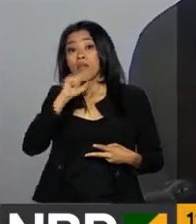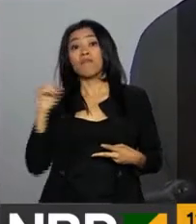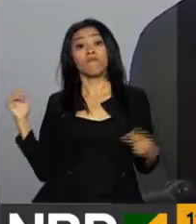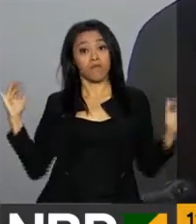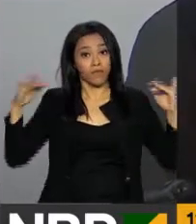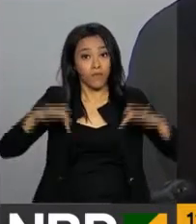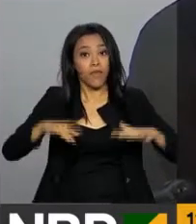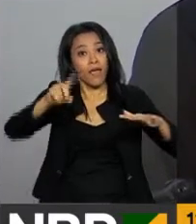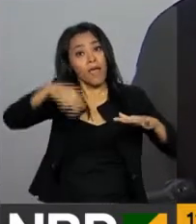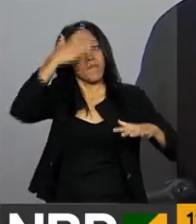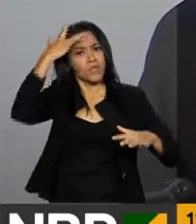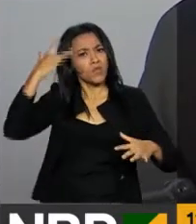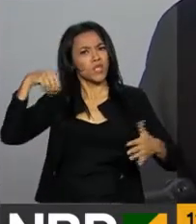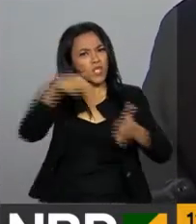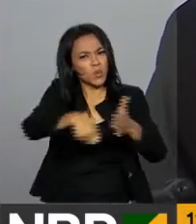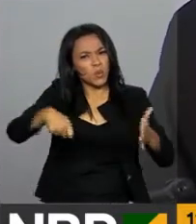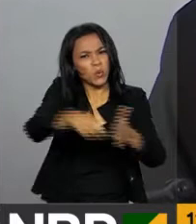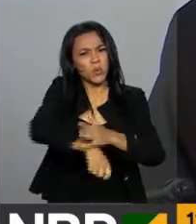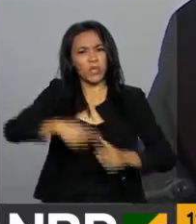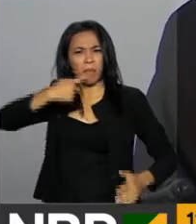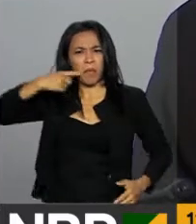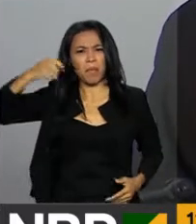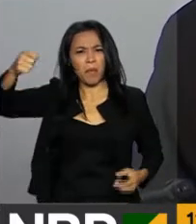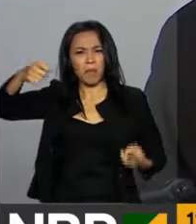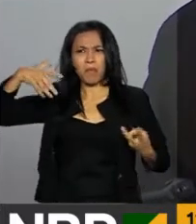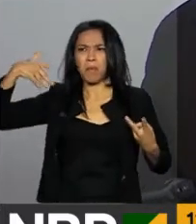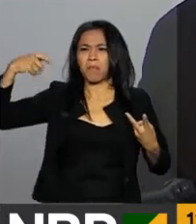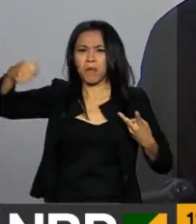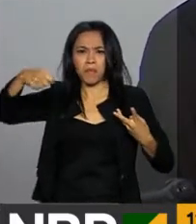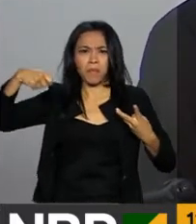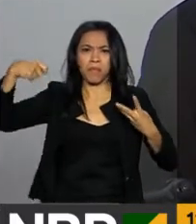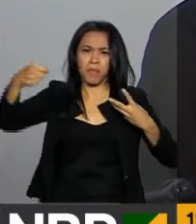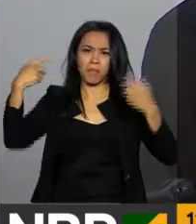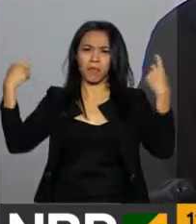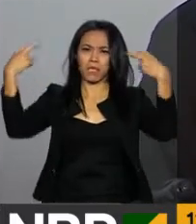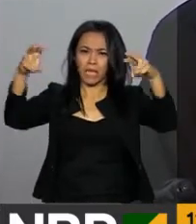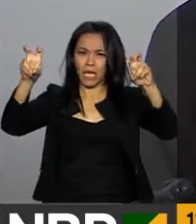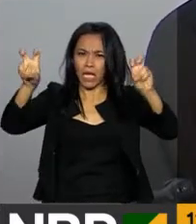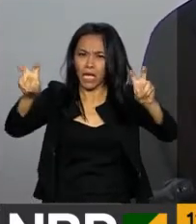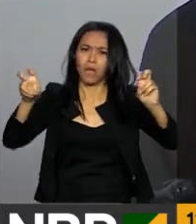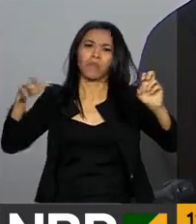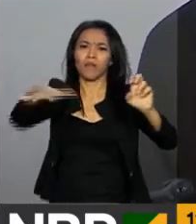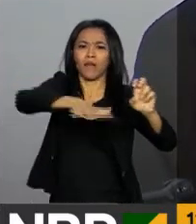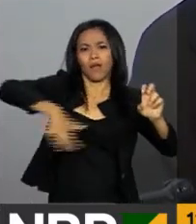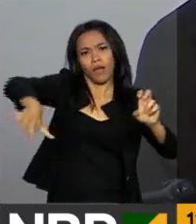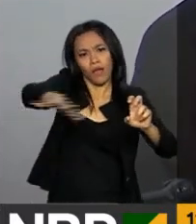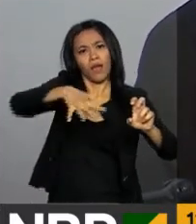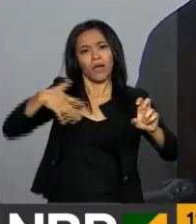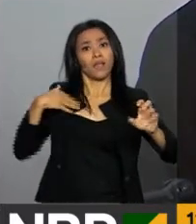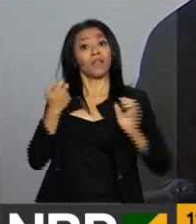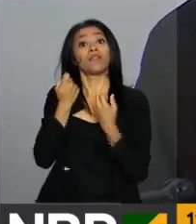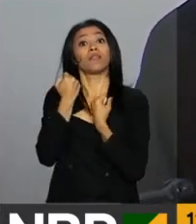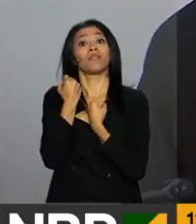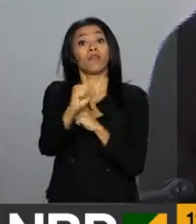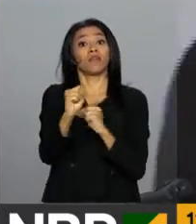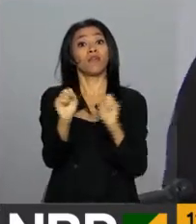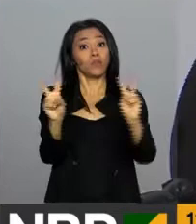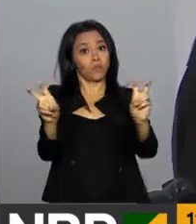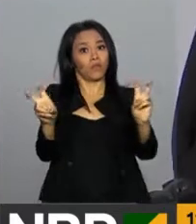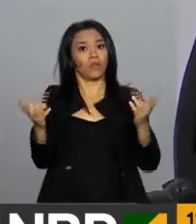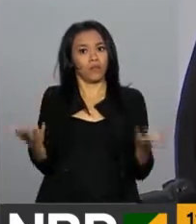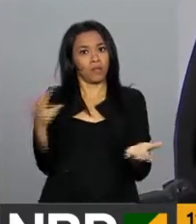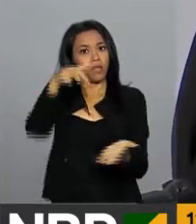combativos são aqueles que vão para tribunal você entra com um tema organismo tema agronegócio da pecuária ou